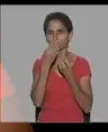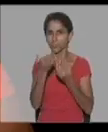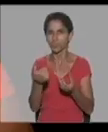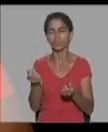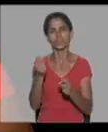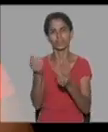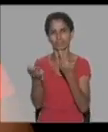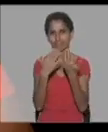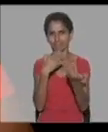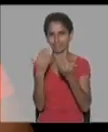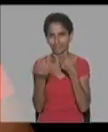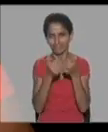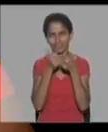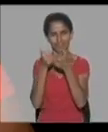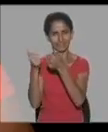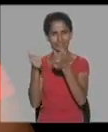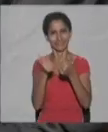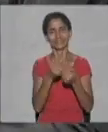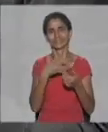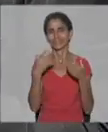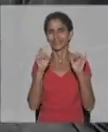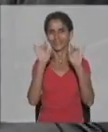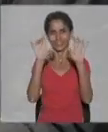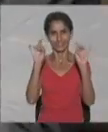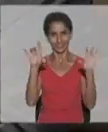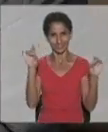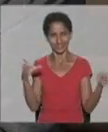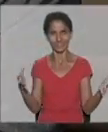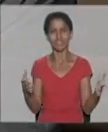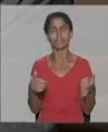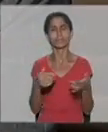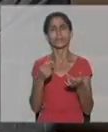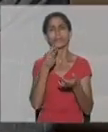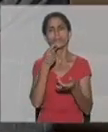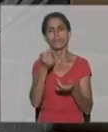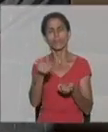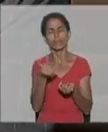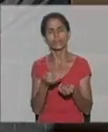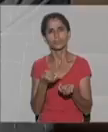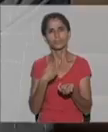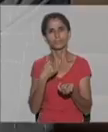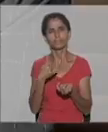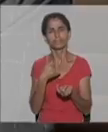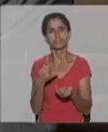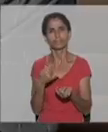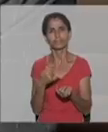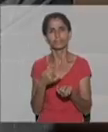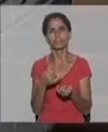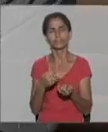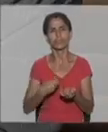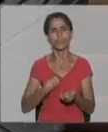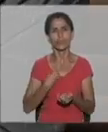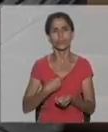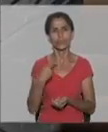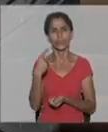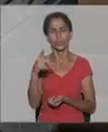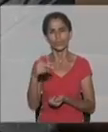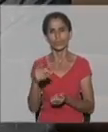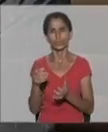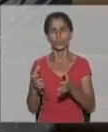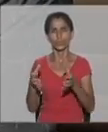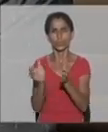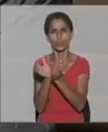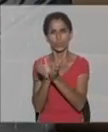aqui trocando essas figurinhas aqui, né? Pô, vai ser maravilhoso. Me diz uma coisa, essa vivência